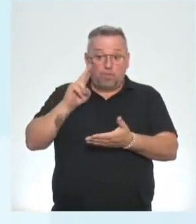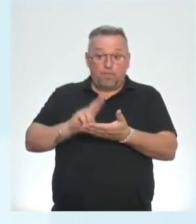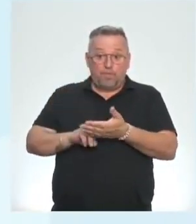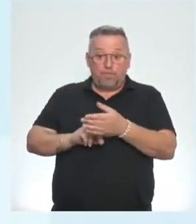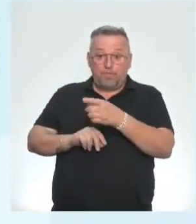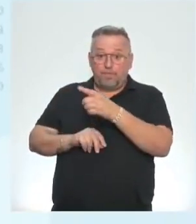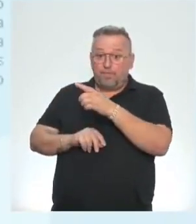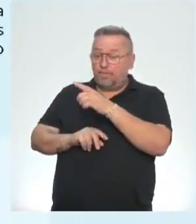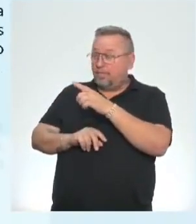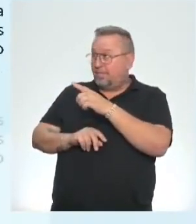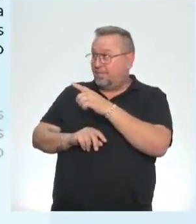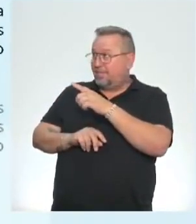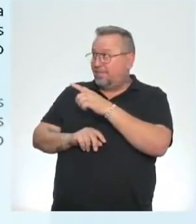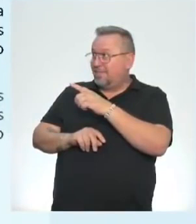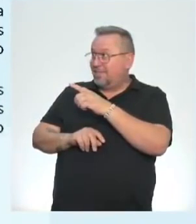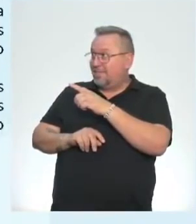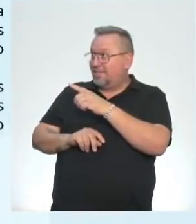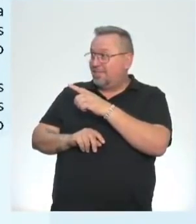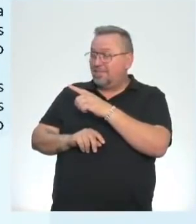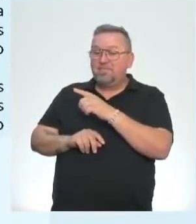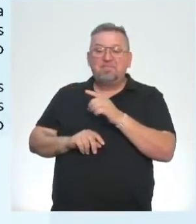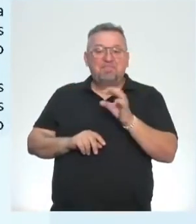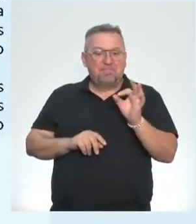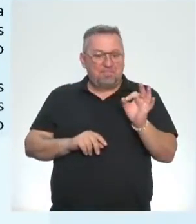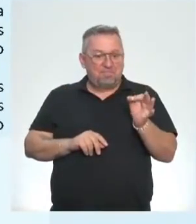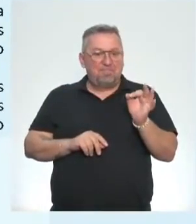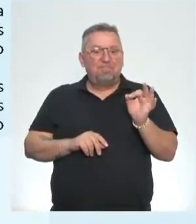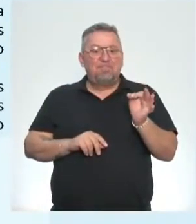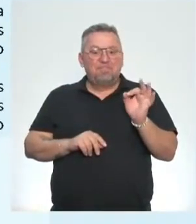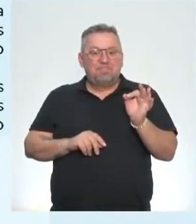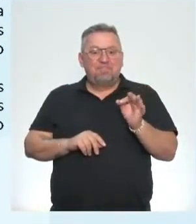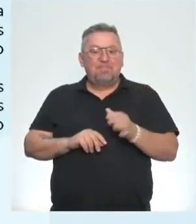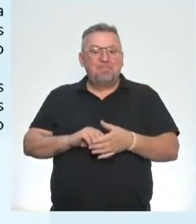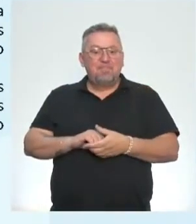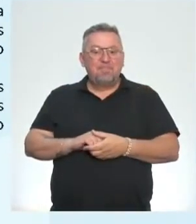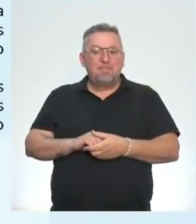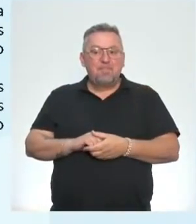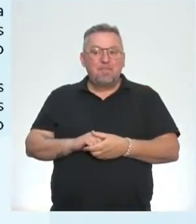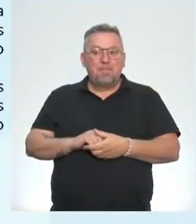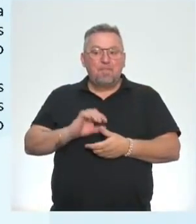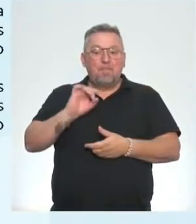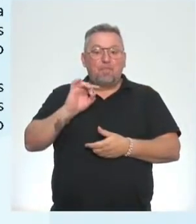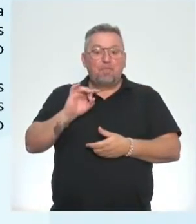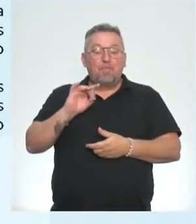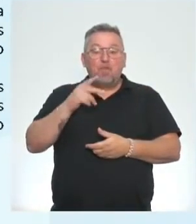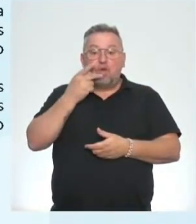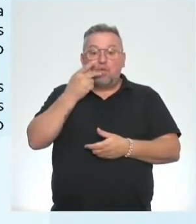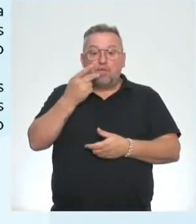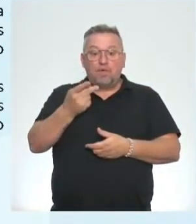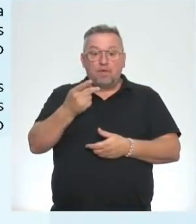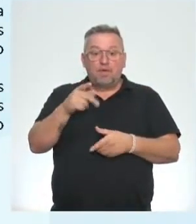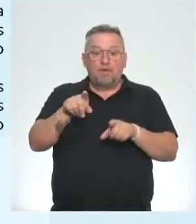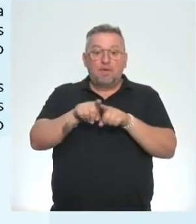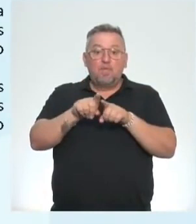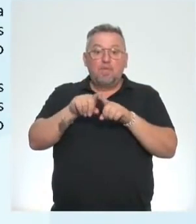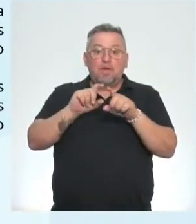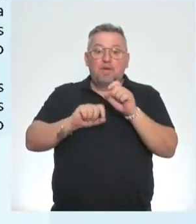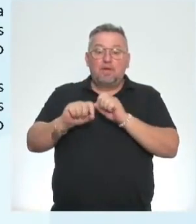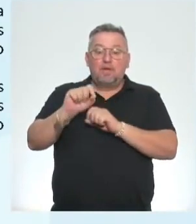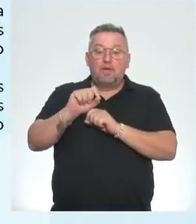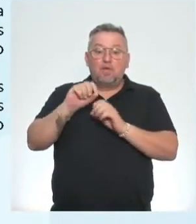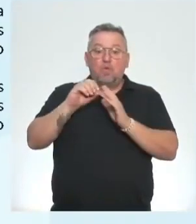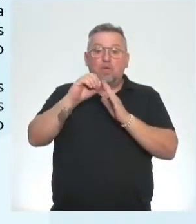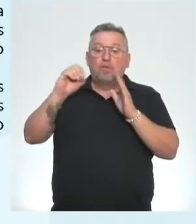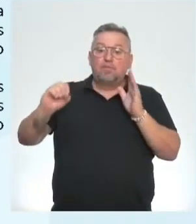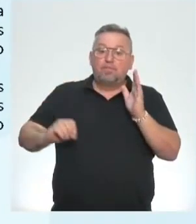verificar se tem todos os elementos. Sim, olha aí. Vamos lá. Somente, como eu falei, ali subentende que o centro de